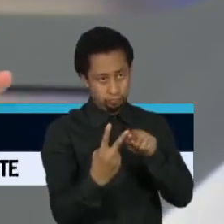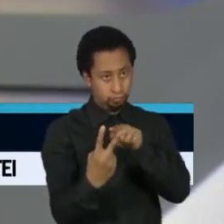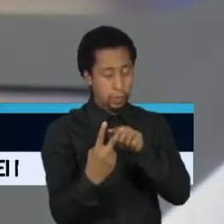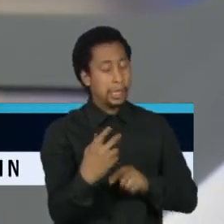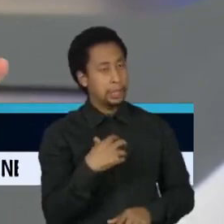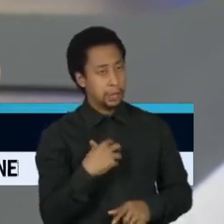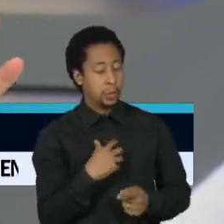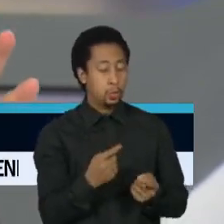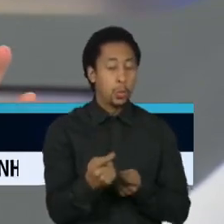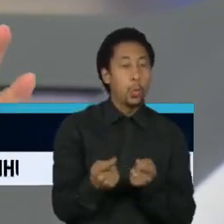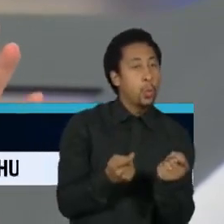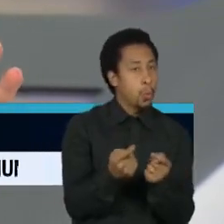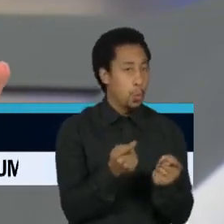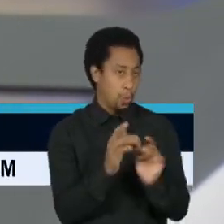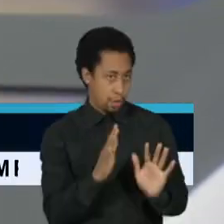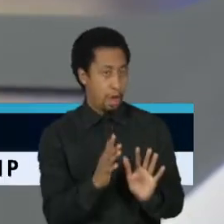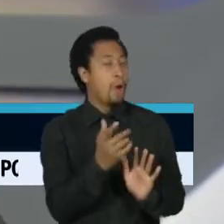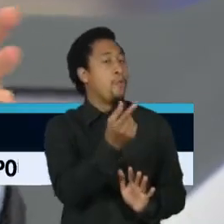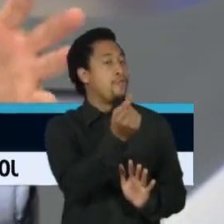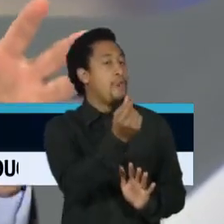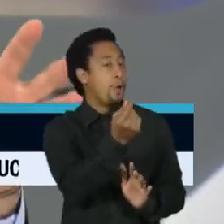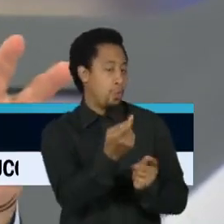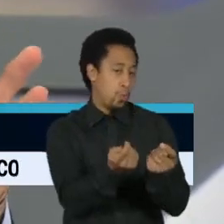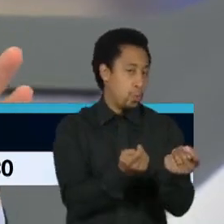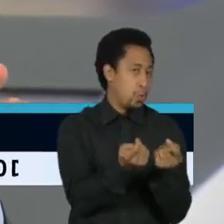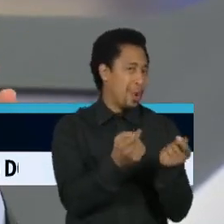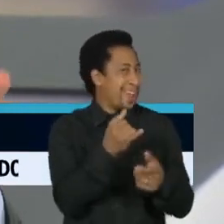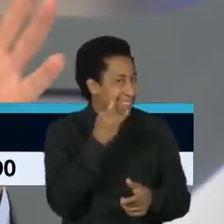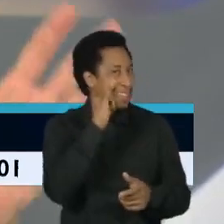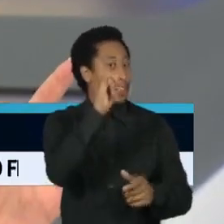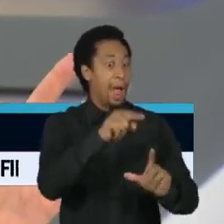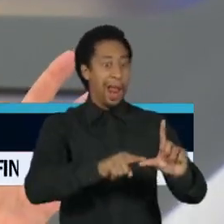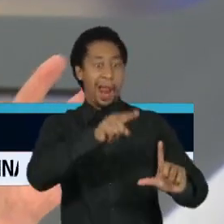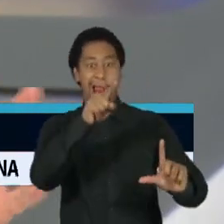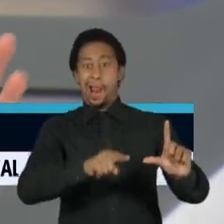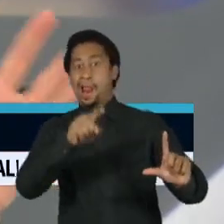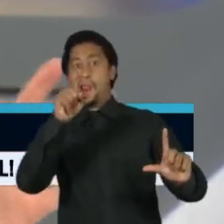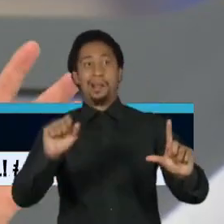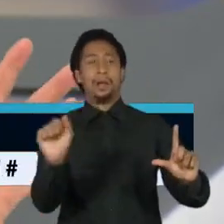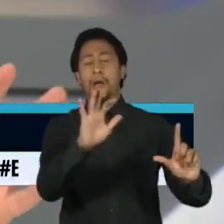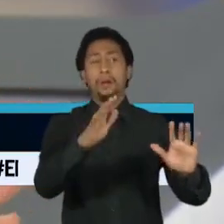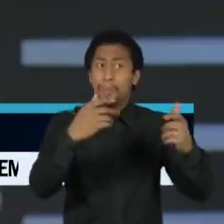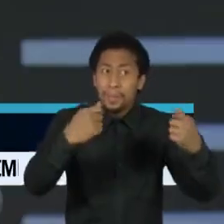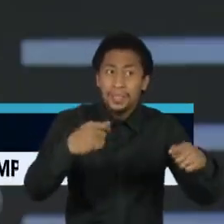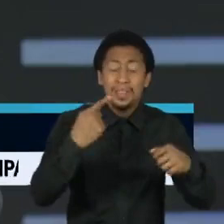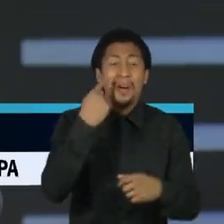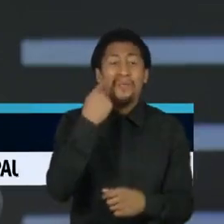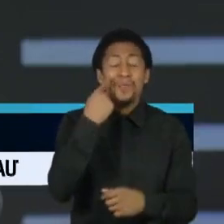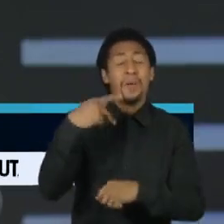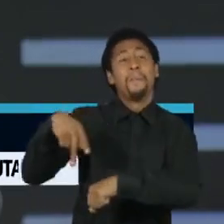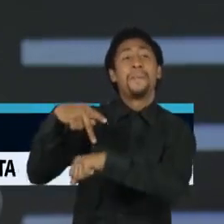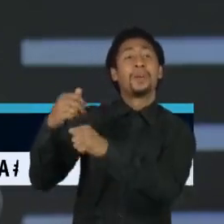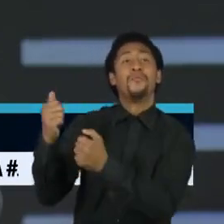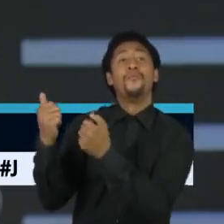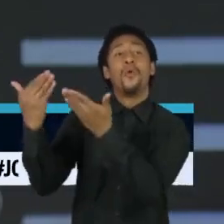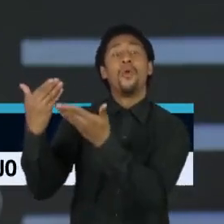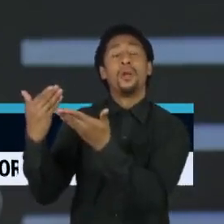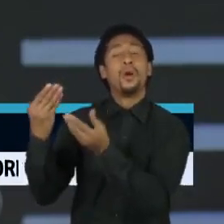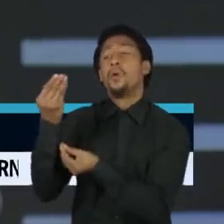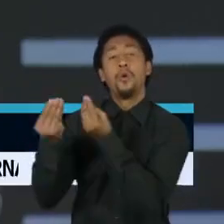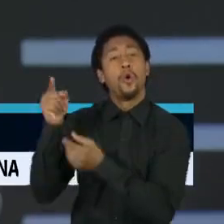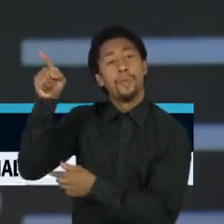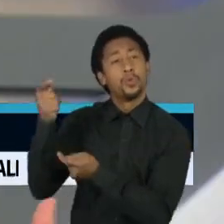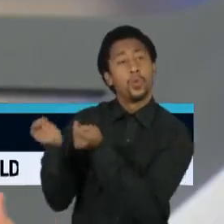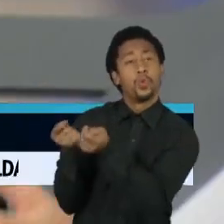ou de reduzir a sua oscilação, e como o Dimas falou, a gente tem que olhar para fora do Brasil, as boas experiências. Você tem dois tipos. Ou você aumenta